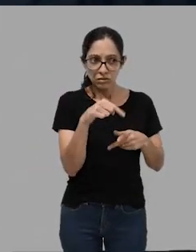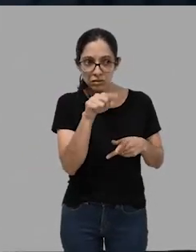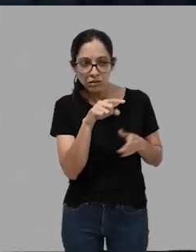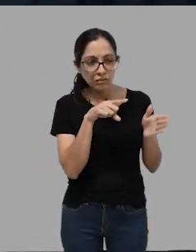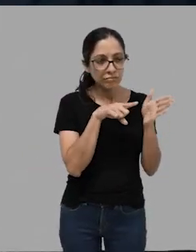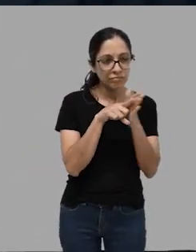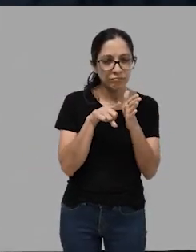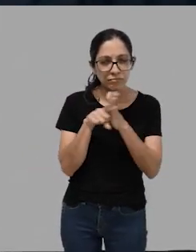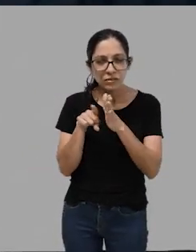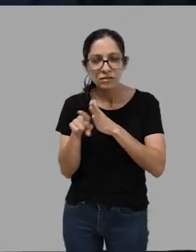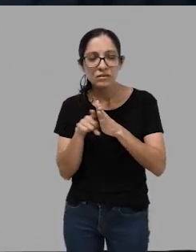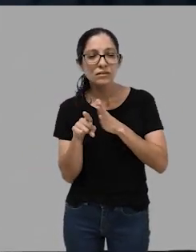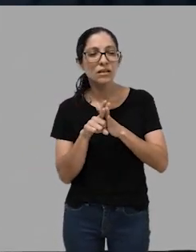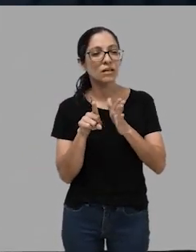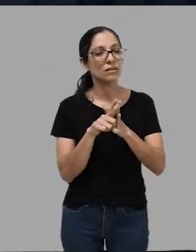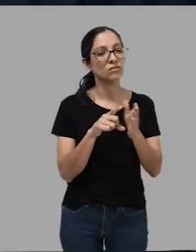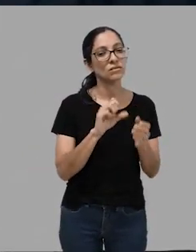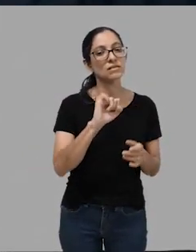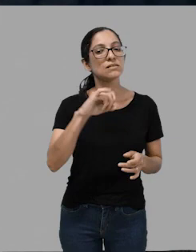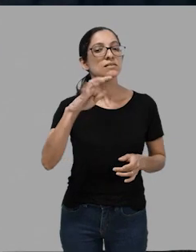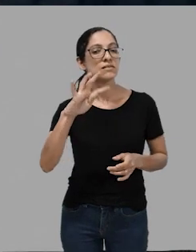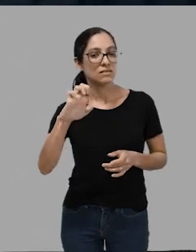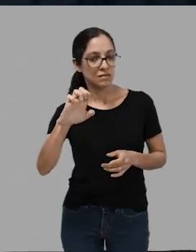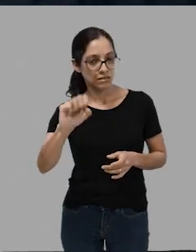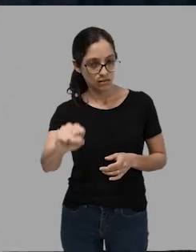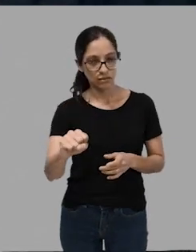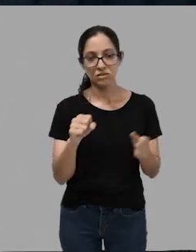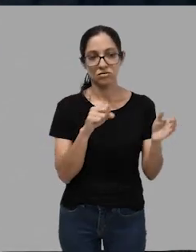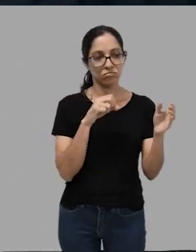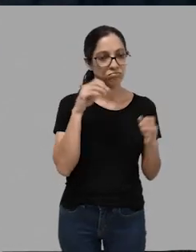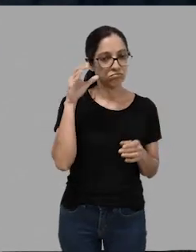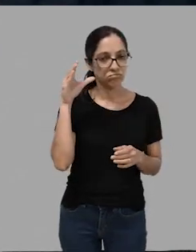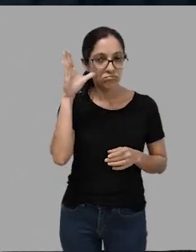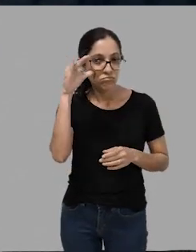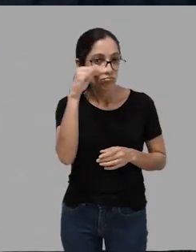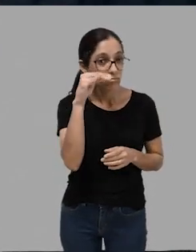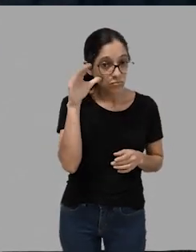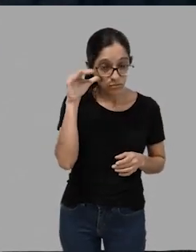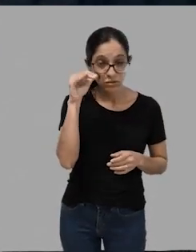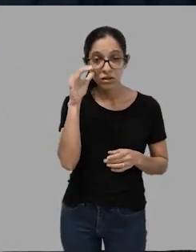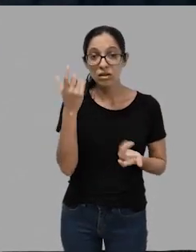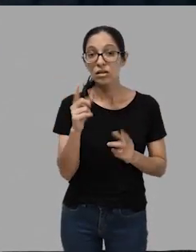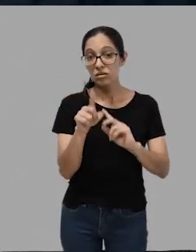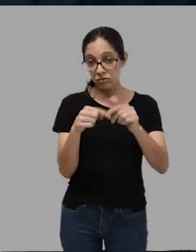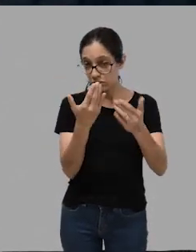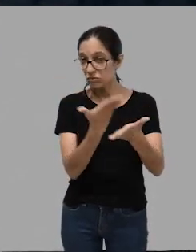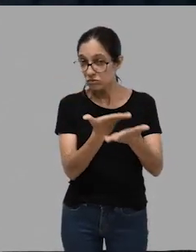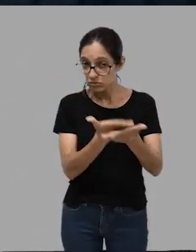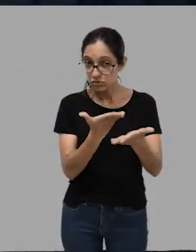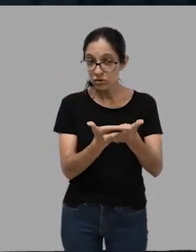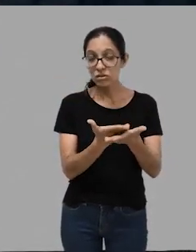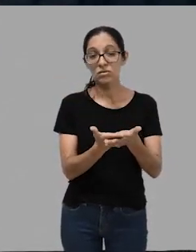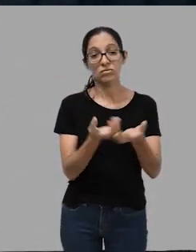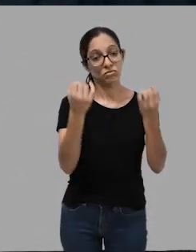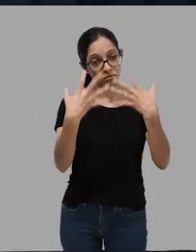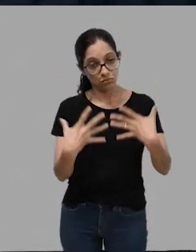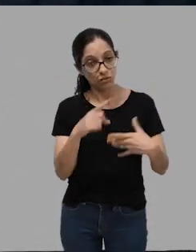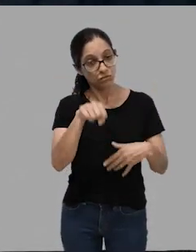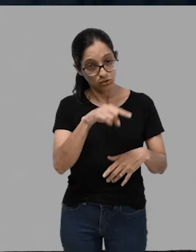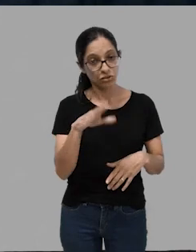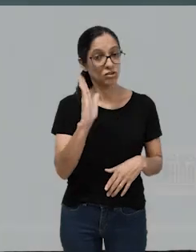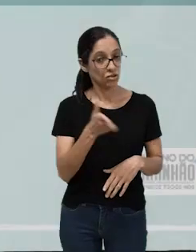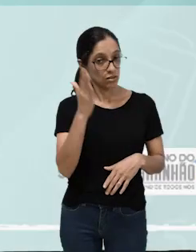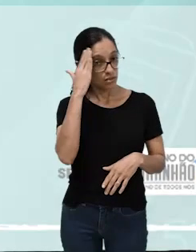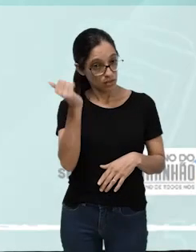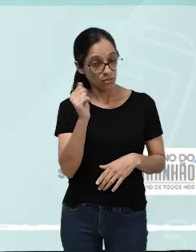procurarem aí nos sites de busca literatura de cordel Vai adiantando porque quando nós falarmos disso você já está por dentro daquilo